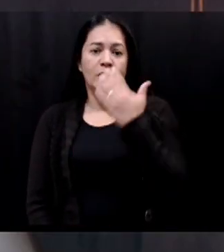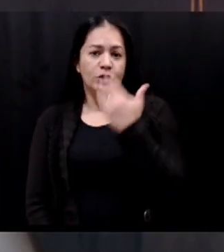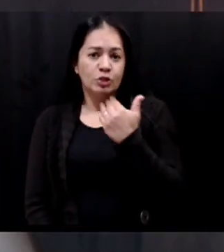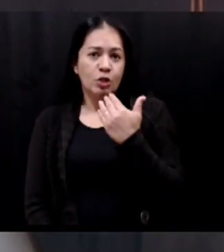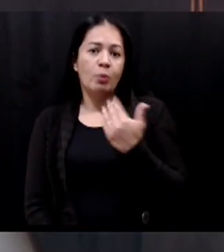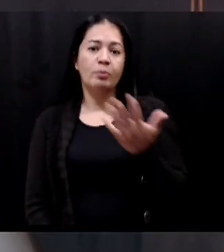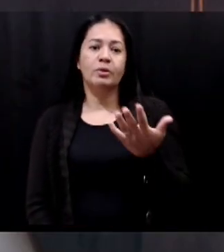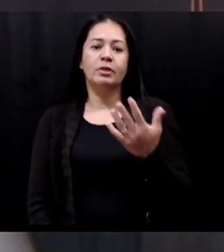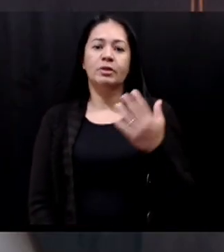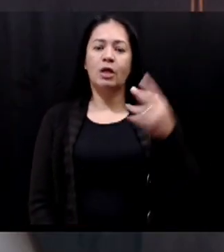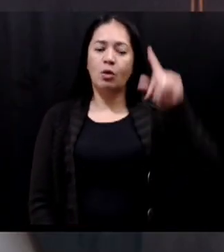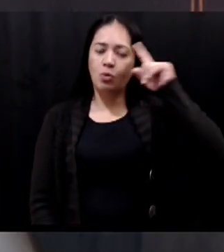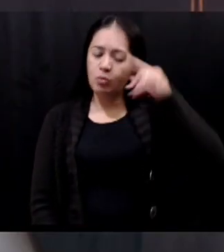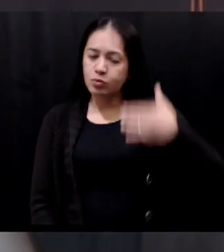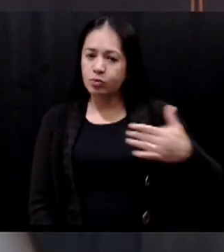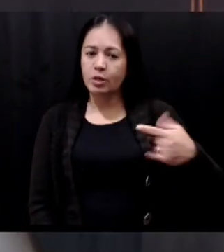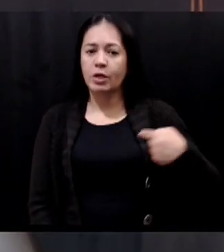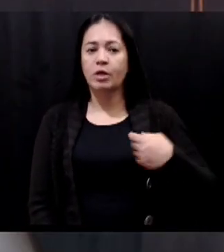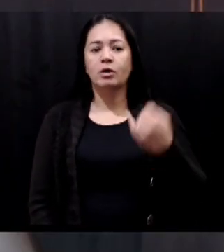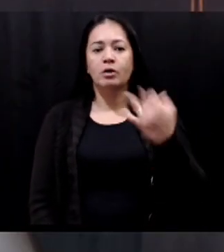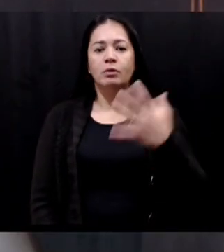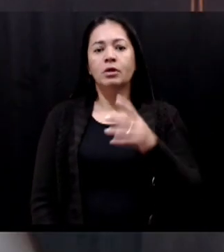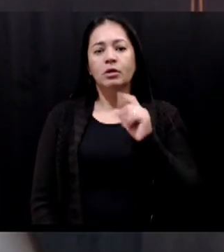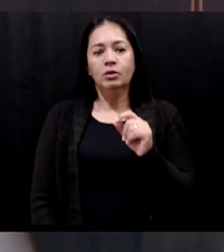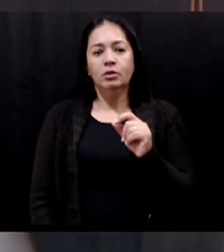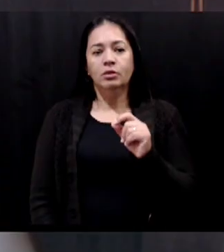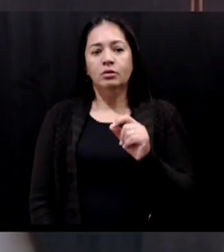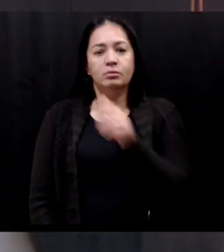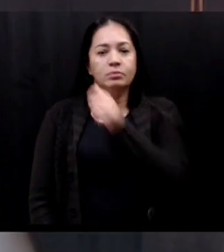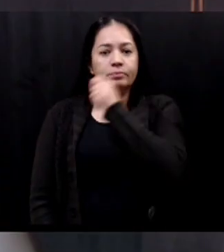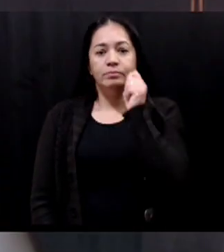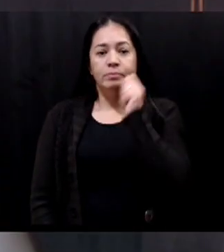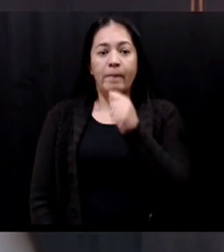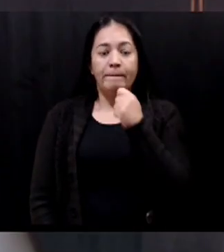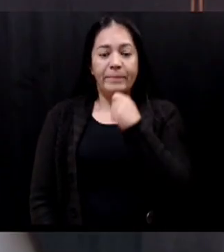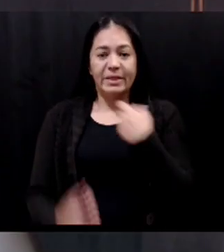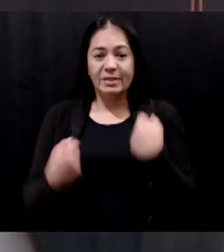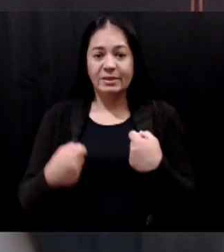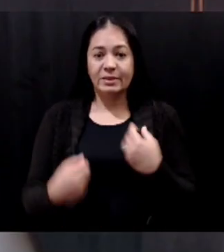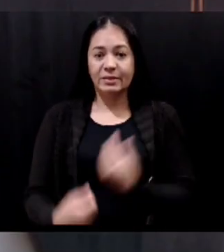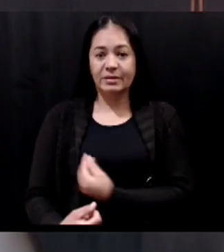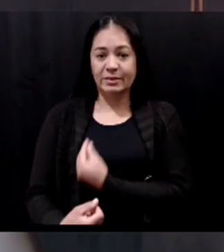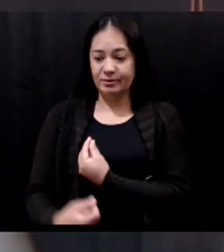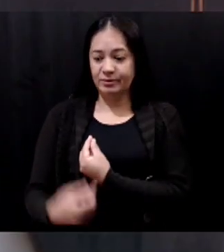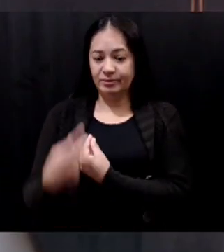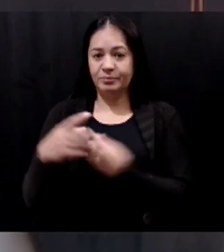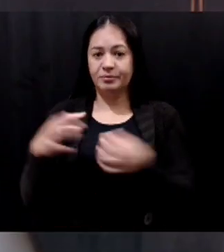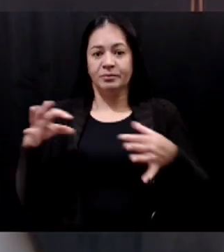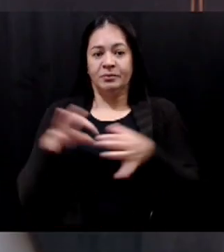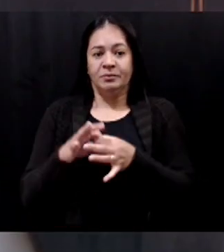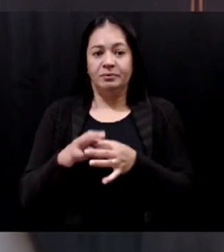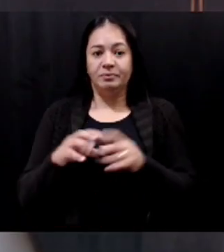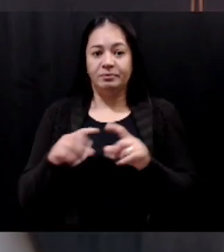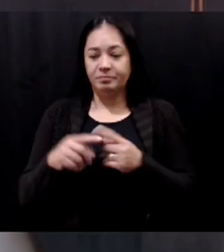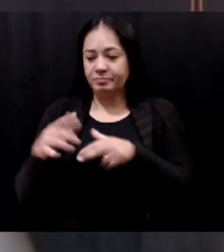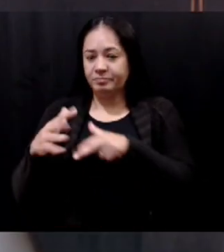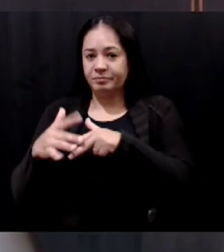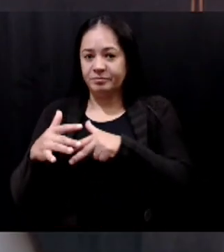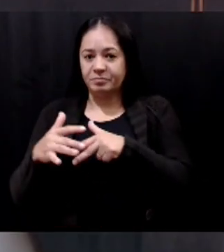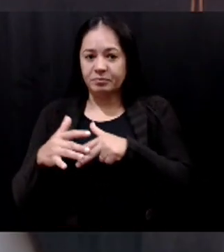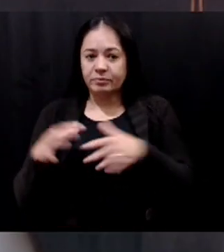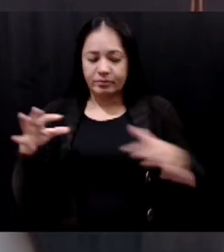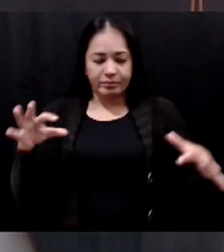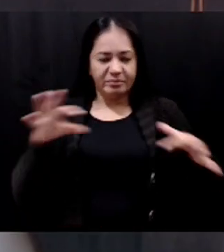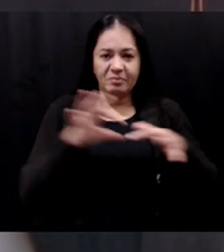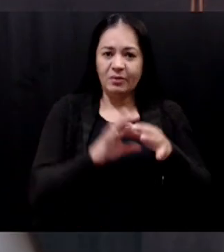costumo falar que a dieta tem que encaixar na vida do paciente. Não é o paciente que tem que se encaixar na dieta. Esse é